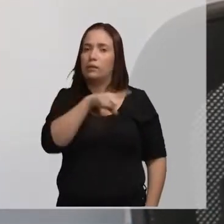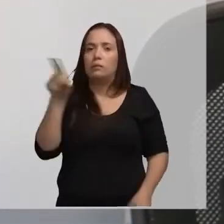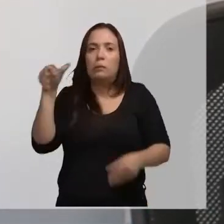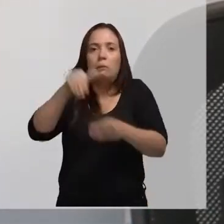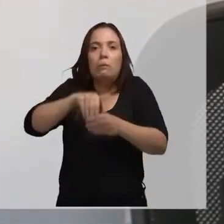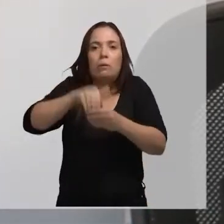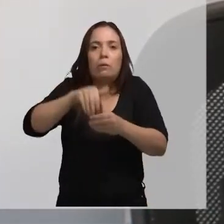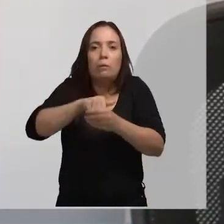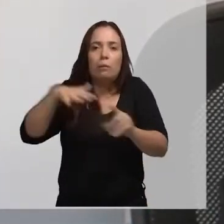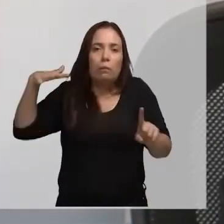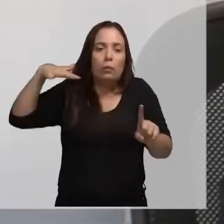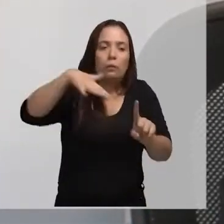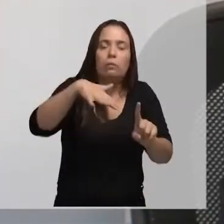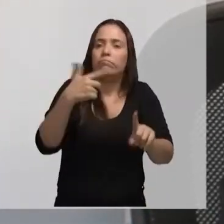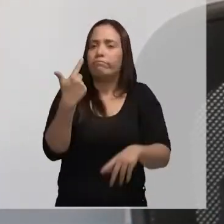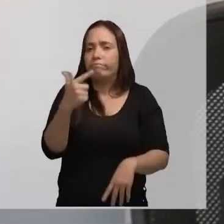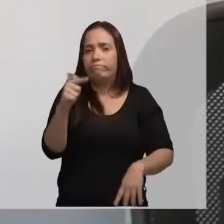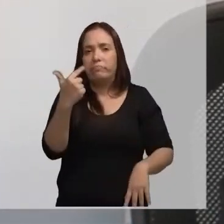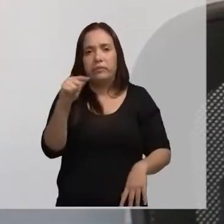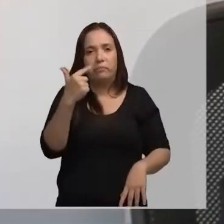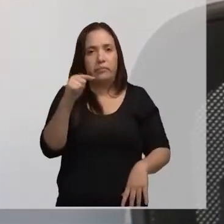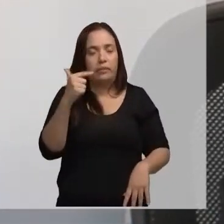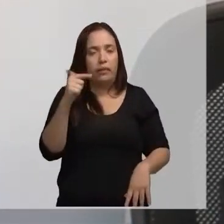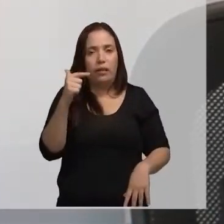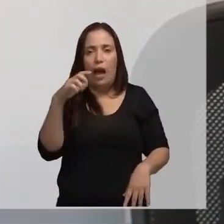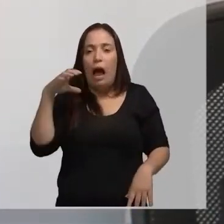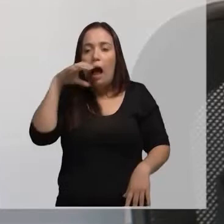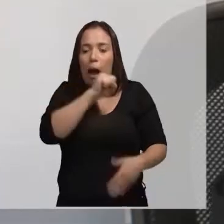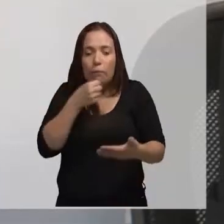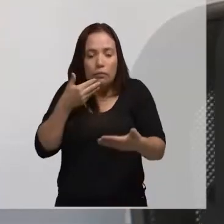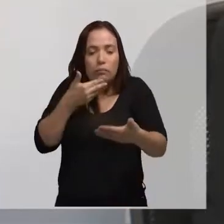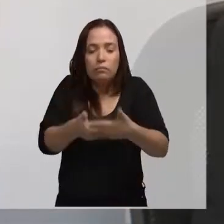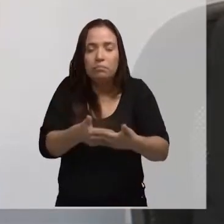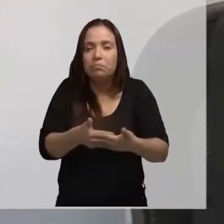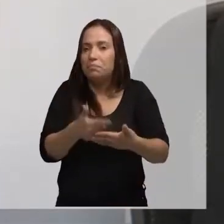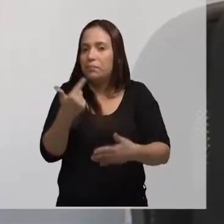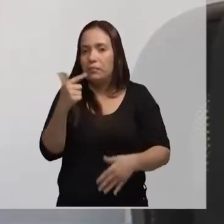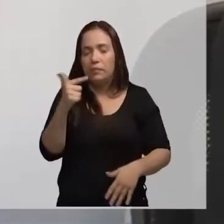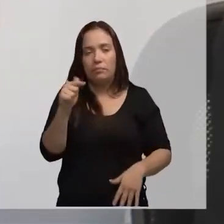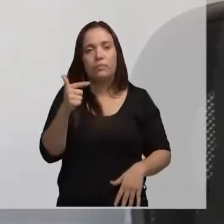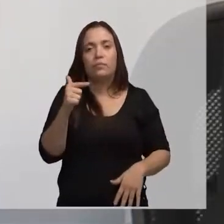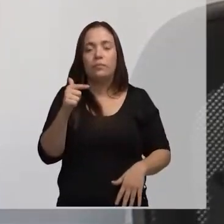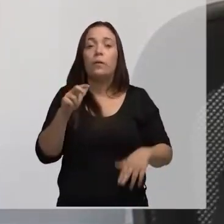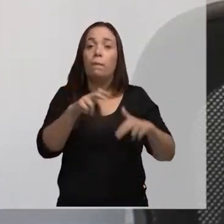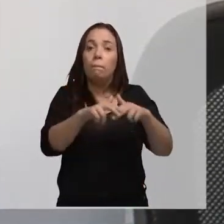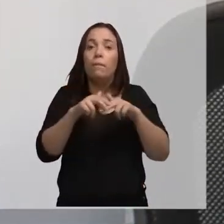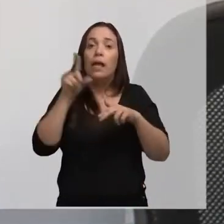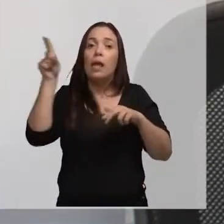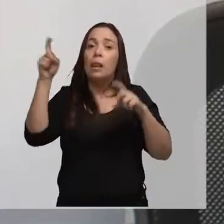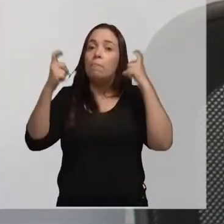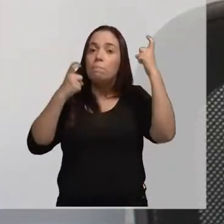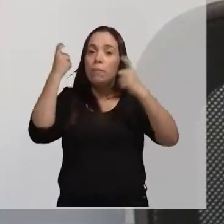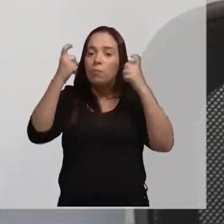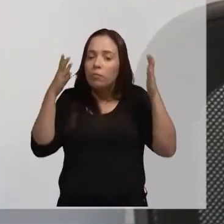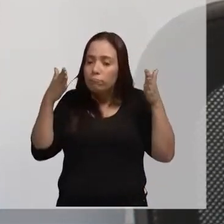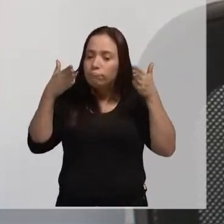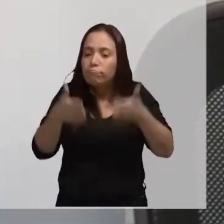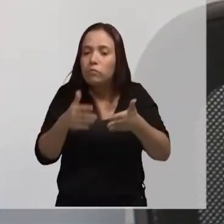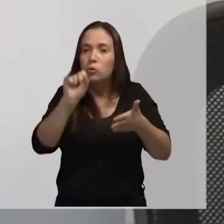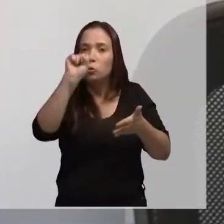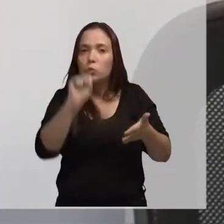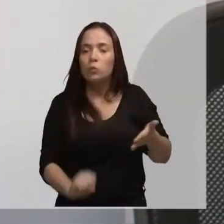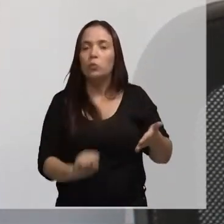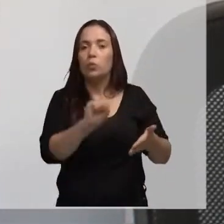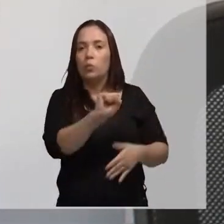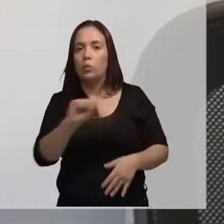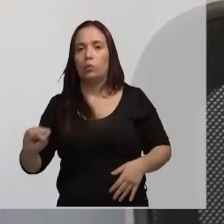crescimento dele a médio prazo. Eu acho que ele deverá centralizar na região Sul e